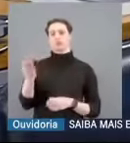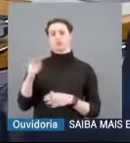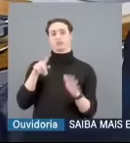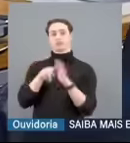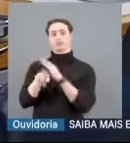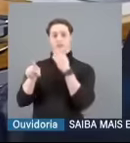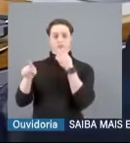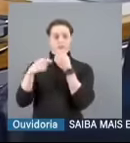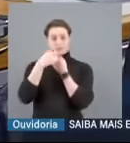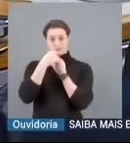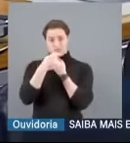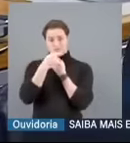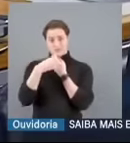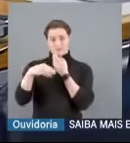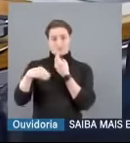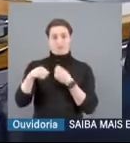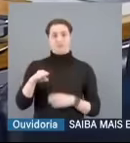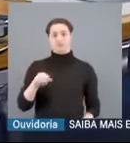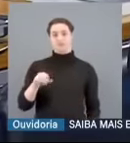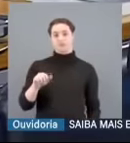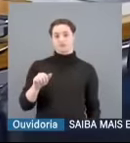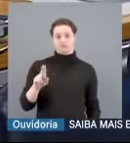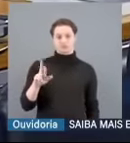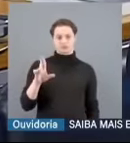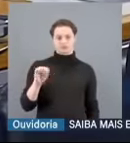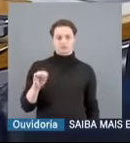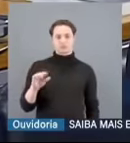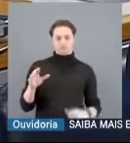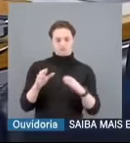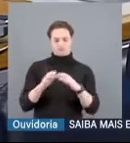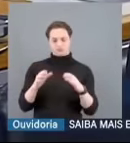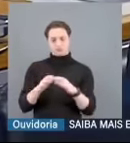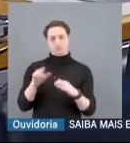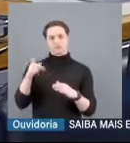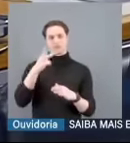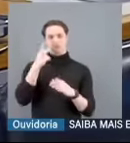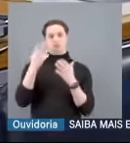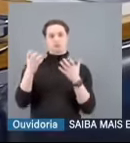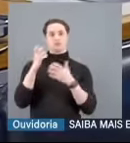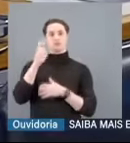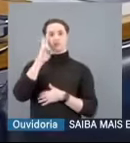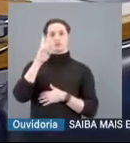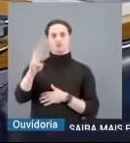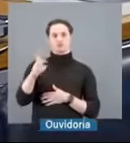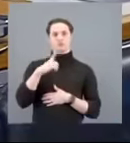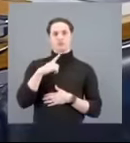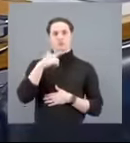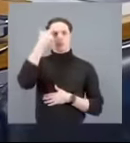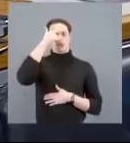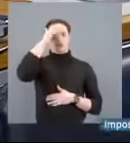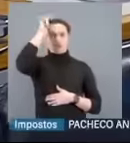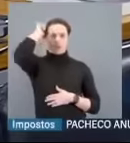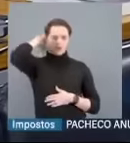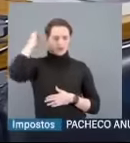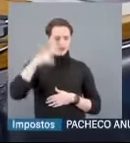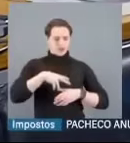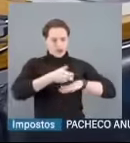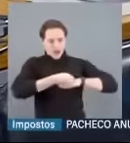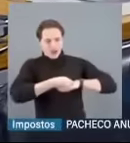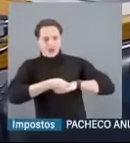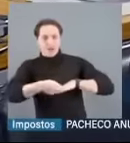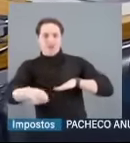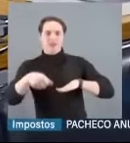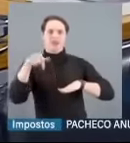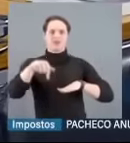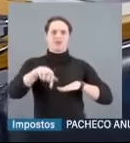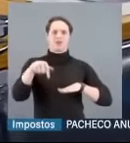é também do grupo de WhatsApp DOS. Eles falam ali que queriam ver um careca arrastado por blindado em Brasília, obviamente fazendo uma